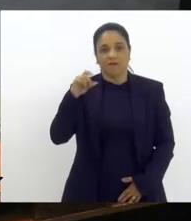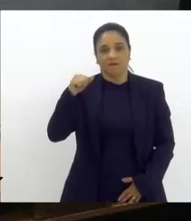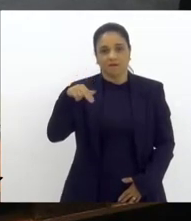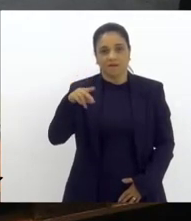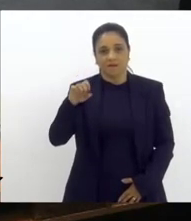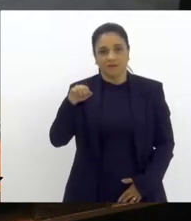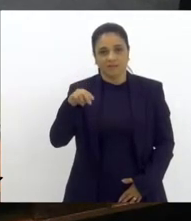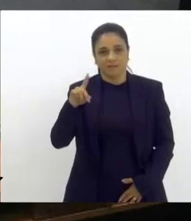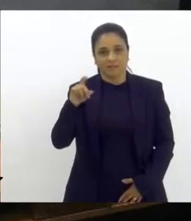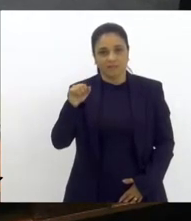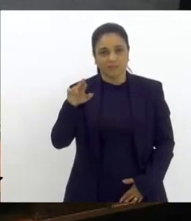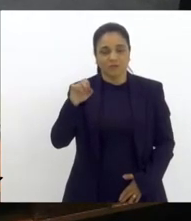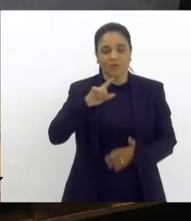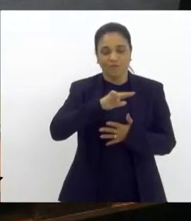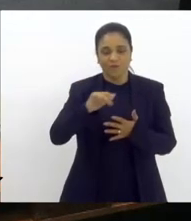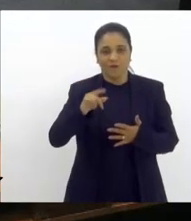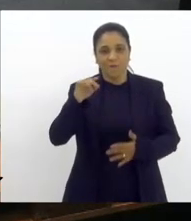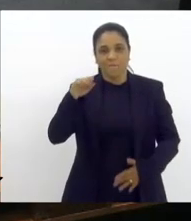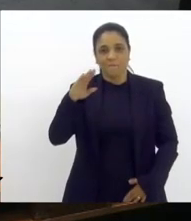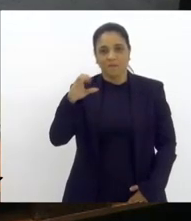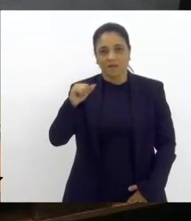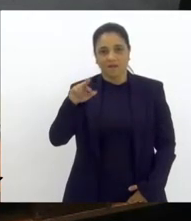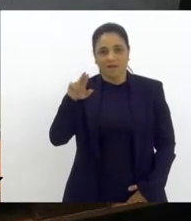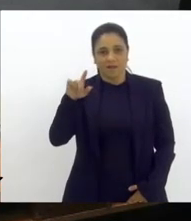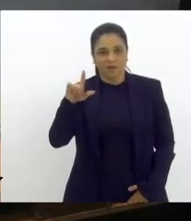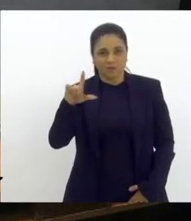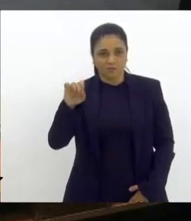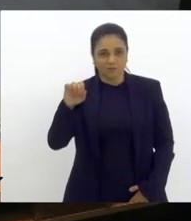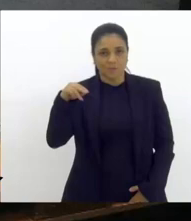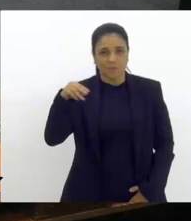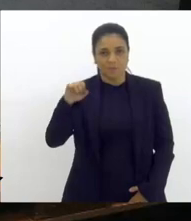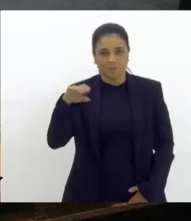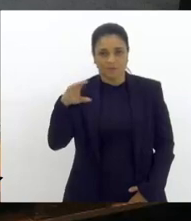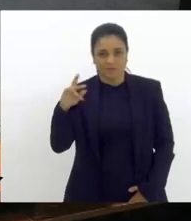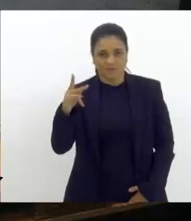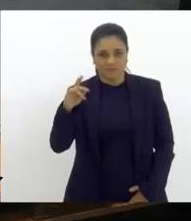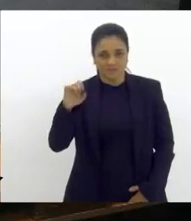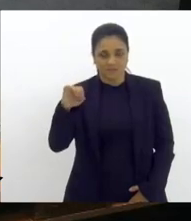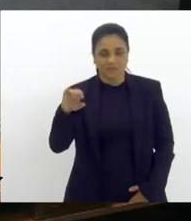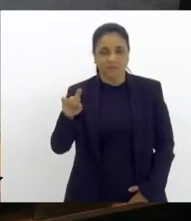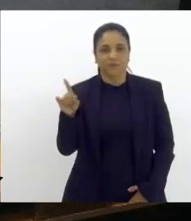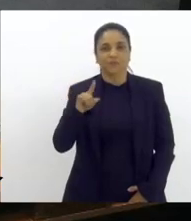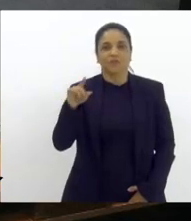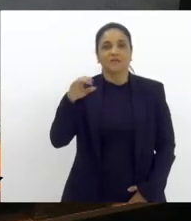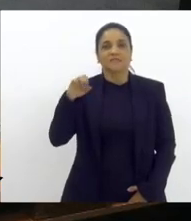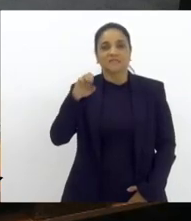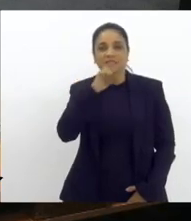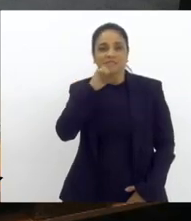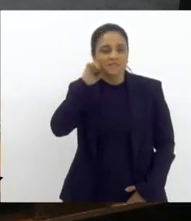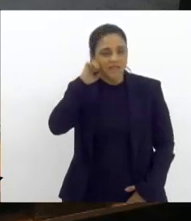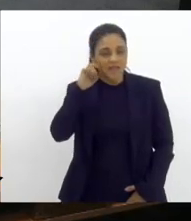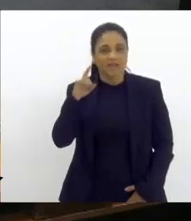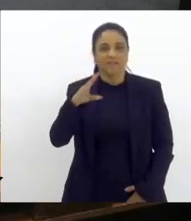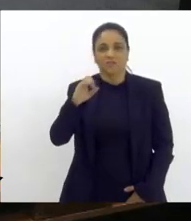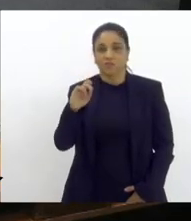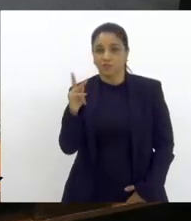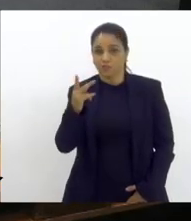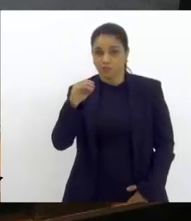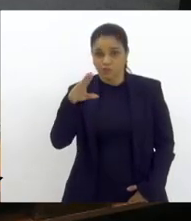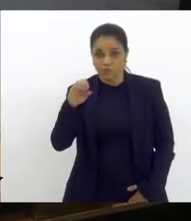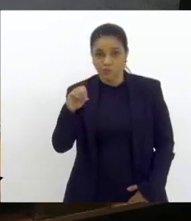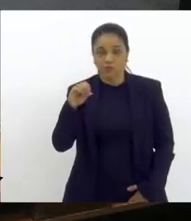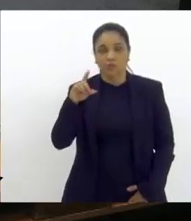deputado Carlinhos BNH deputado Carlos Macedo deputado Carlos Mickey deputada Célia Jordão Deputado Chico Machado